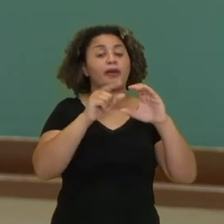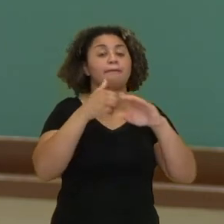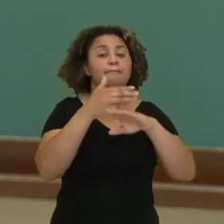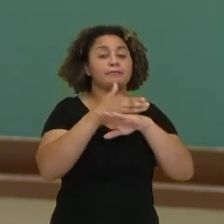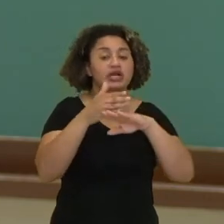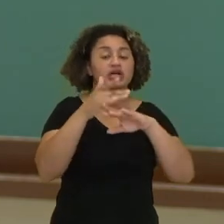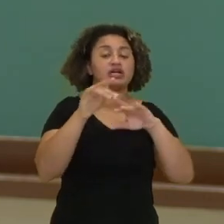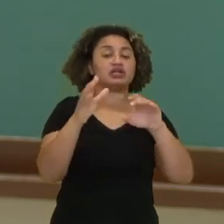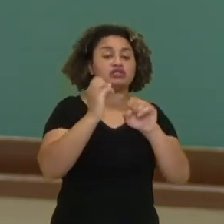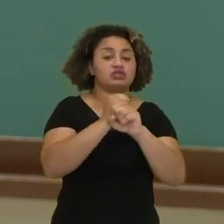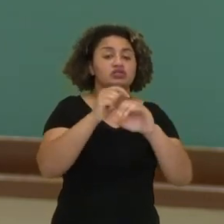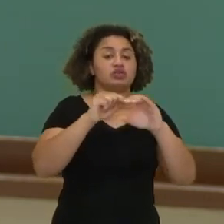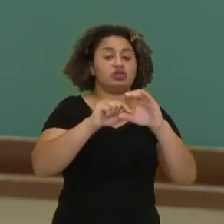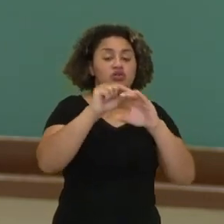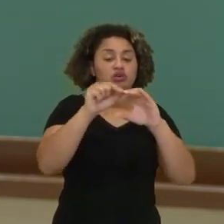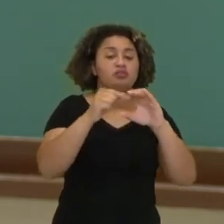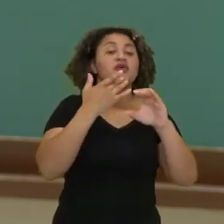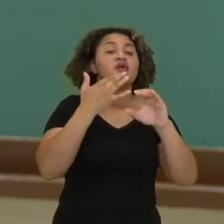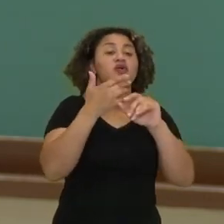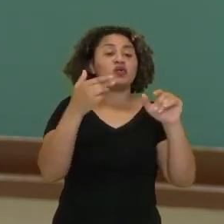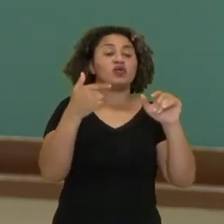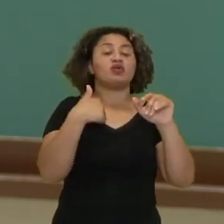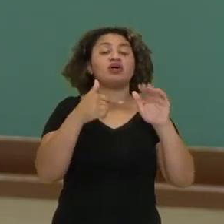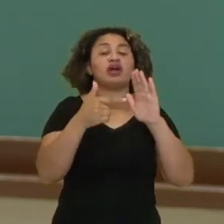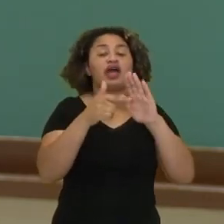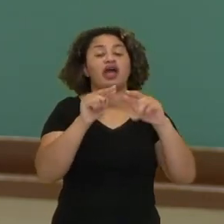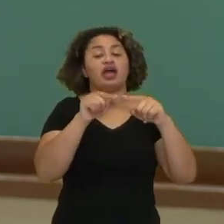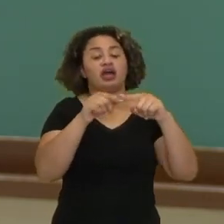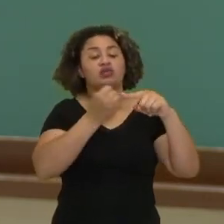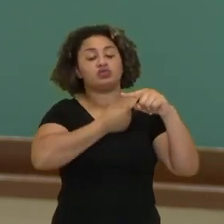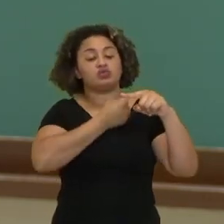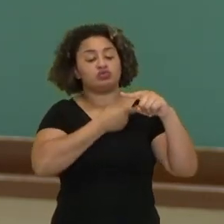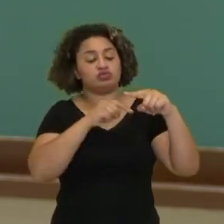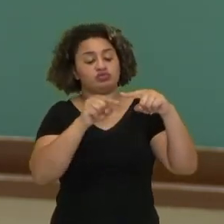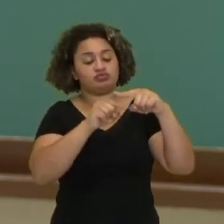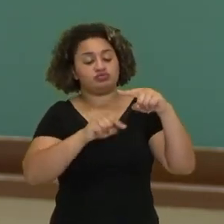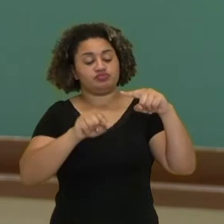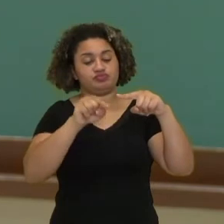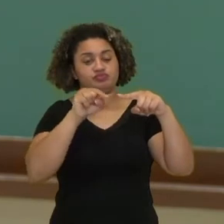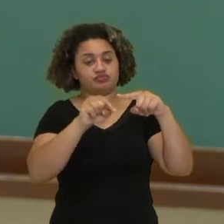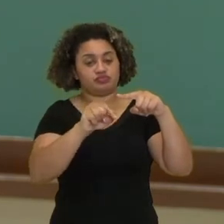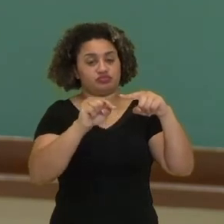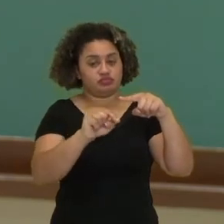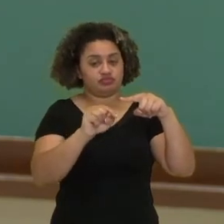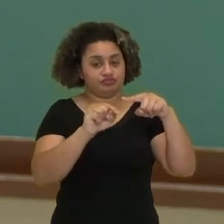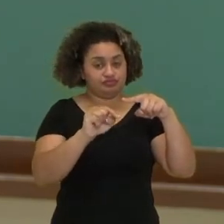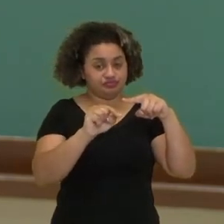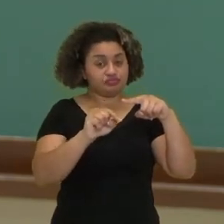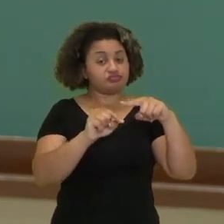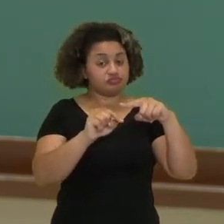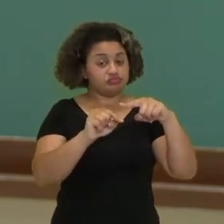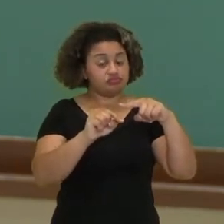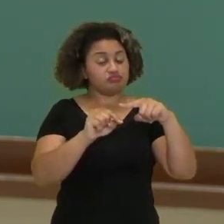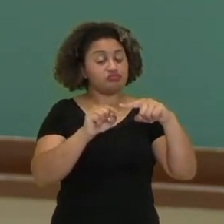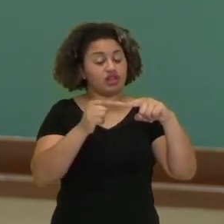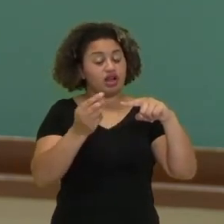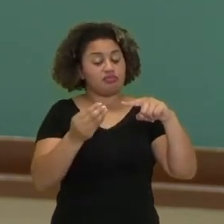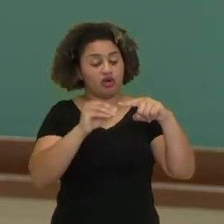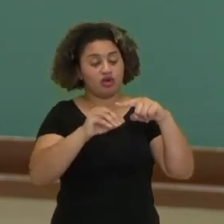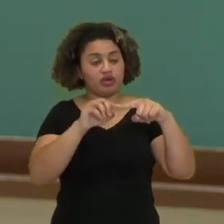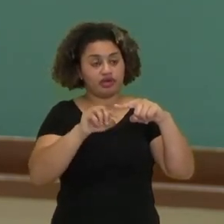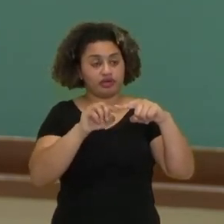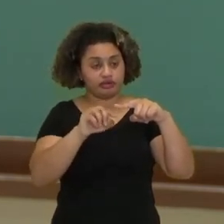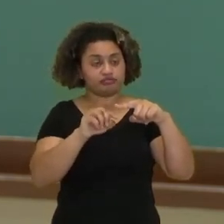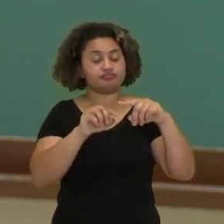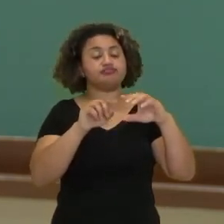as coloridas vão representar o denominador da fração, ou seja, a parte de baixo da